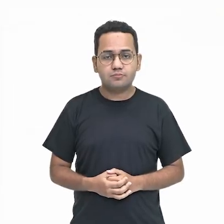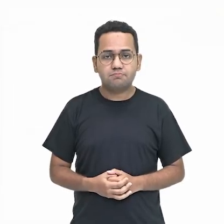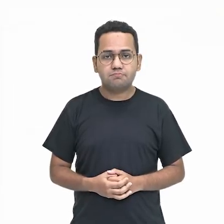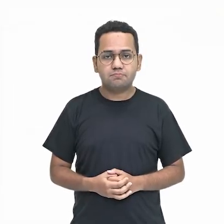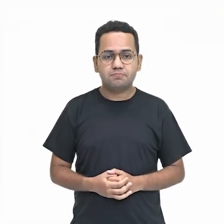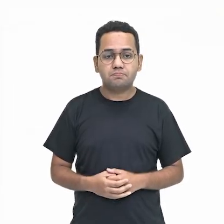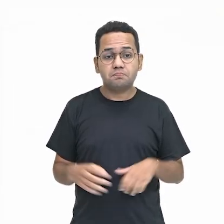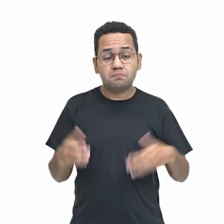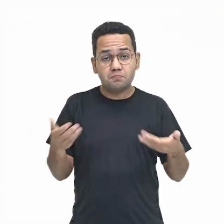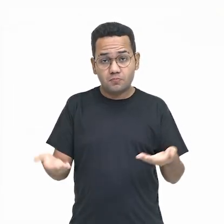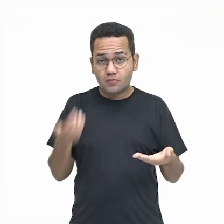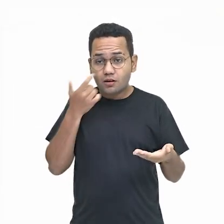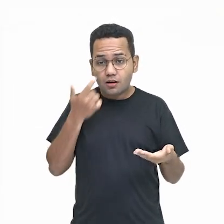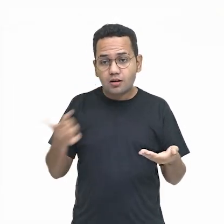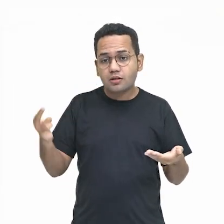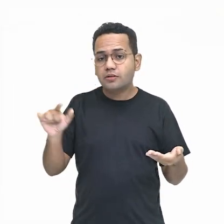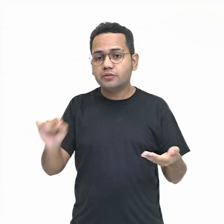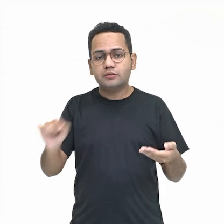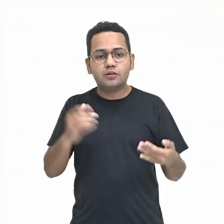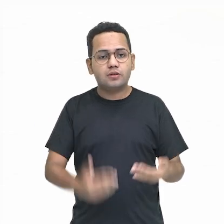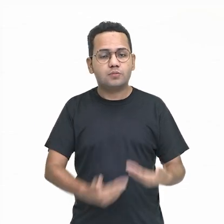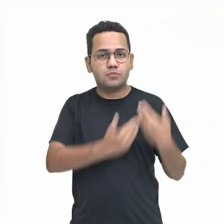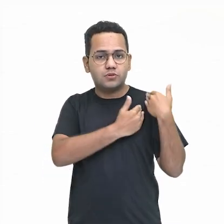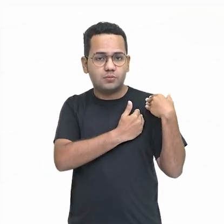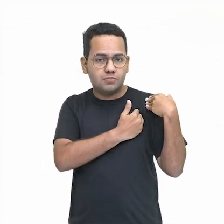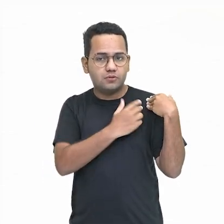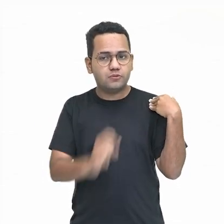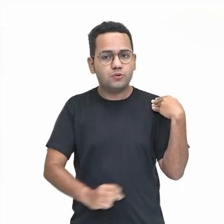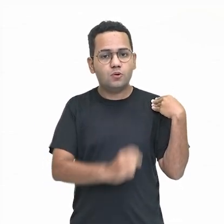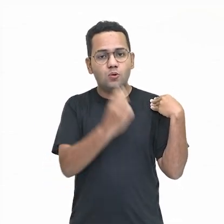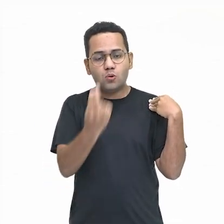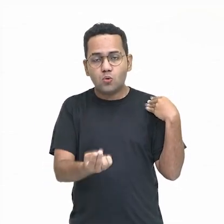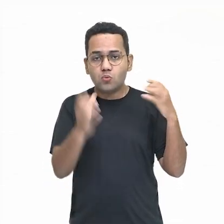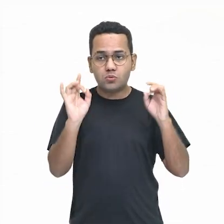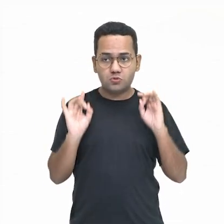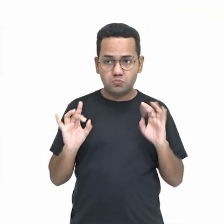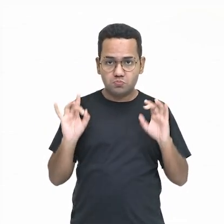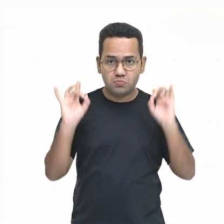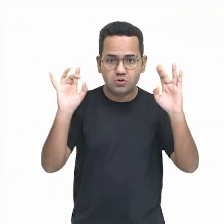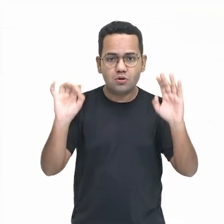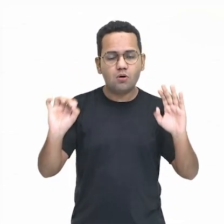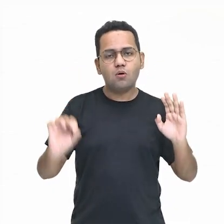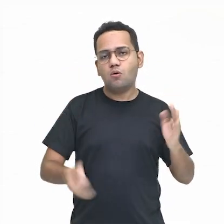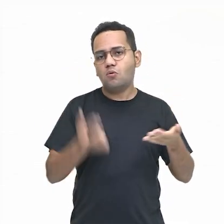prestígio, responsabilidade que o indivíduo tem. Então, prestígio,